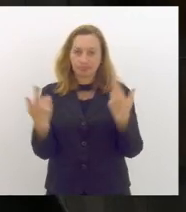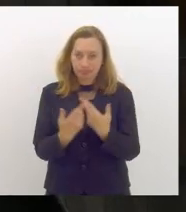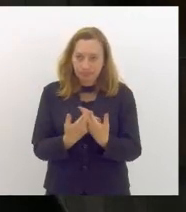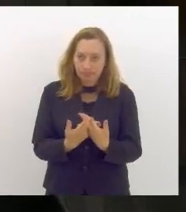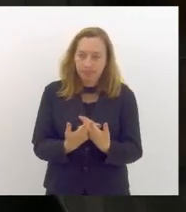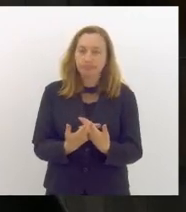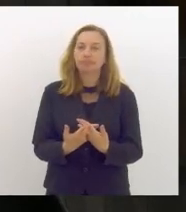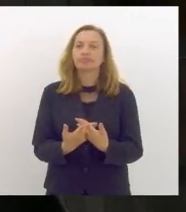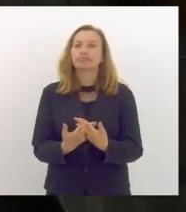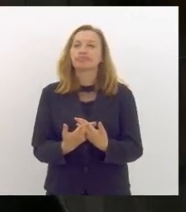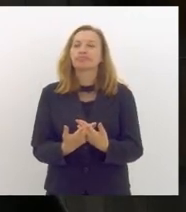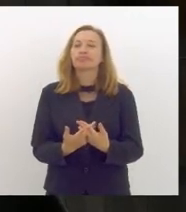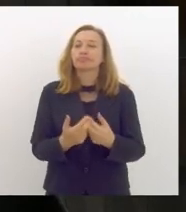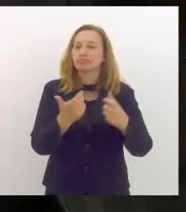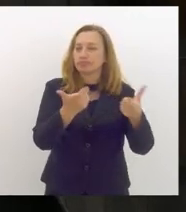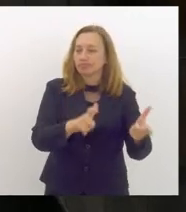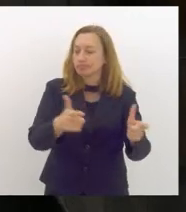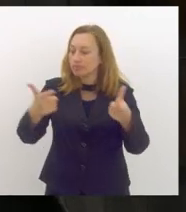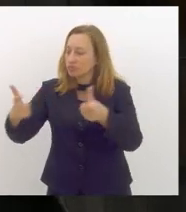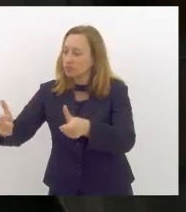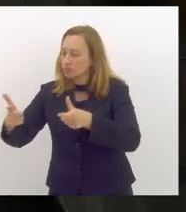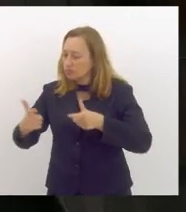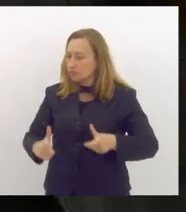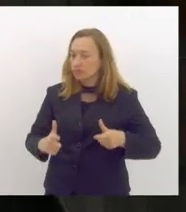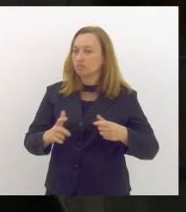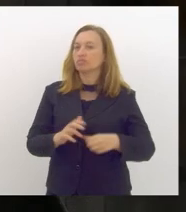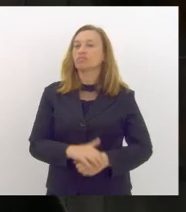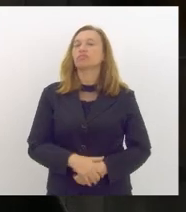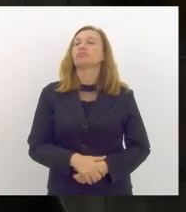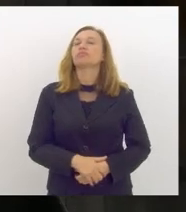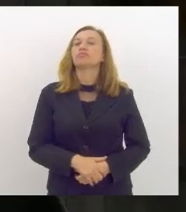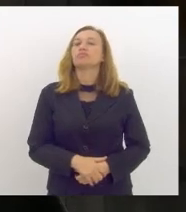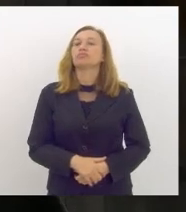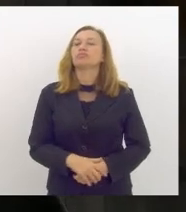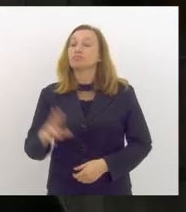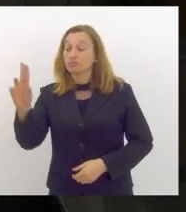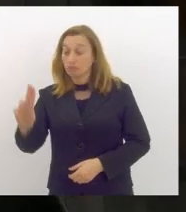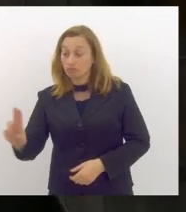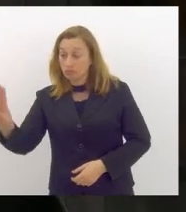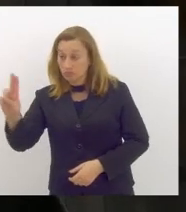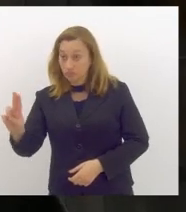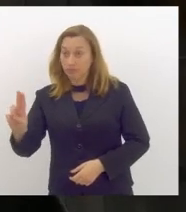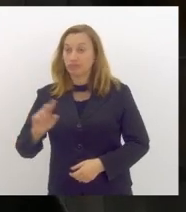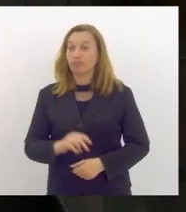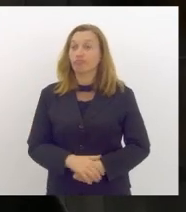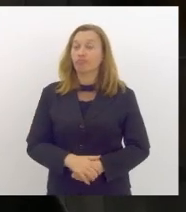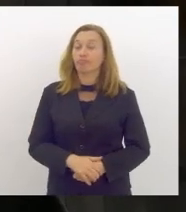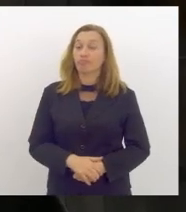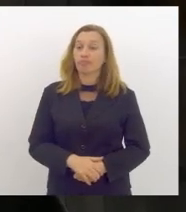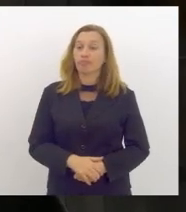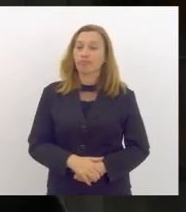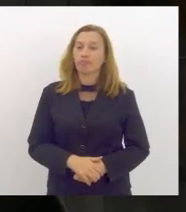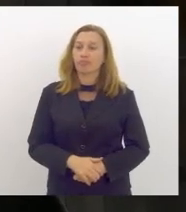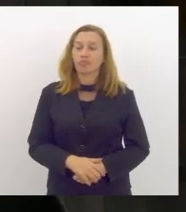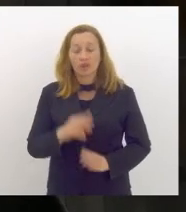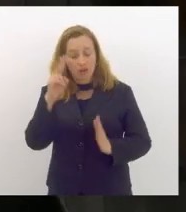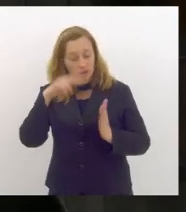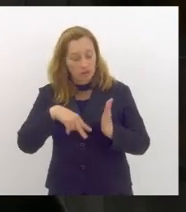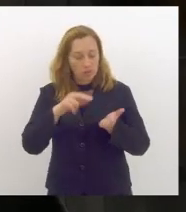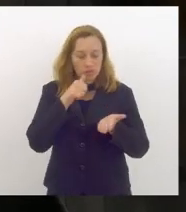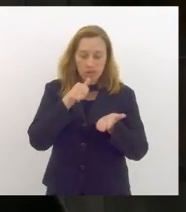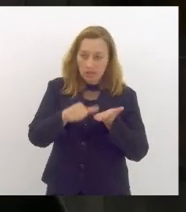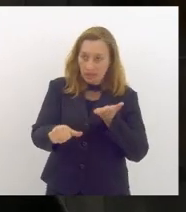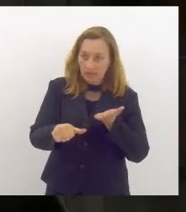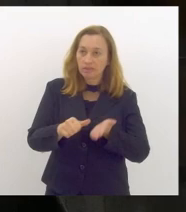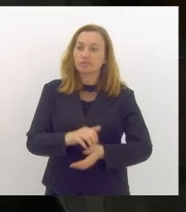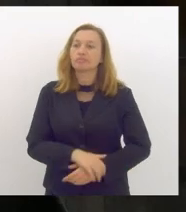em vários pontos de ambientes de campi universitários para repercutir a leitura dessa